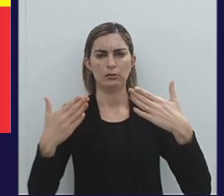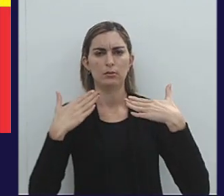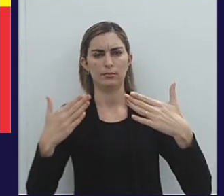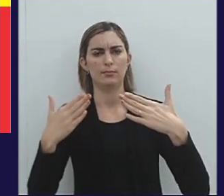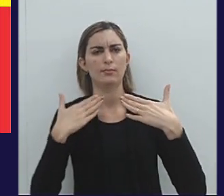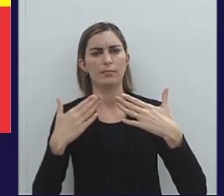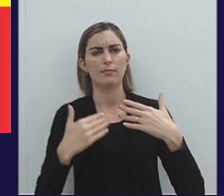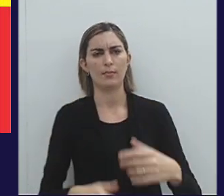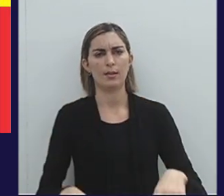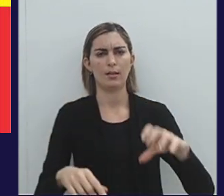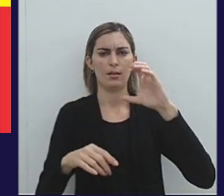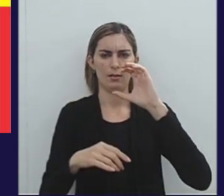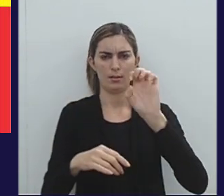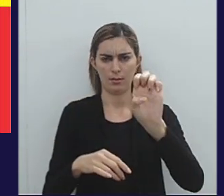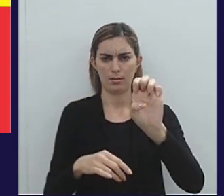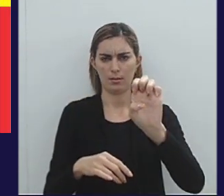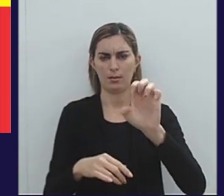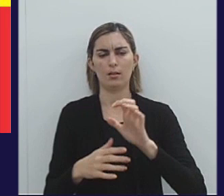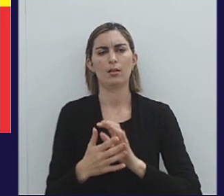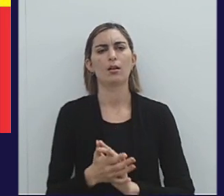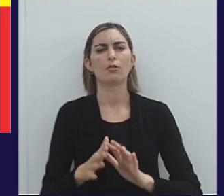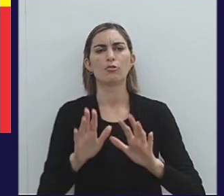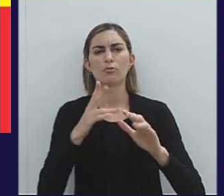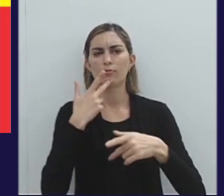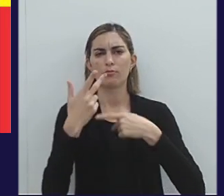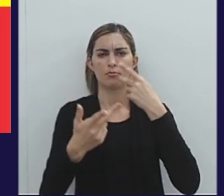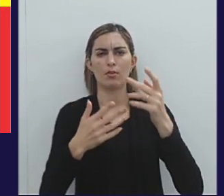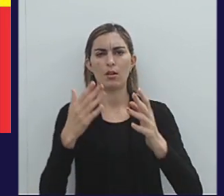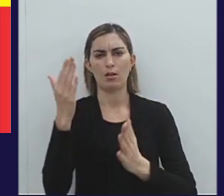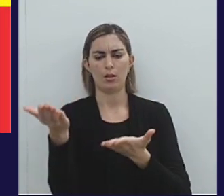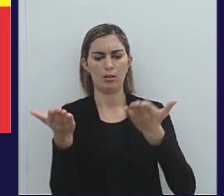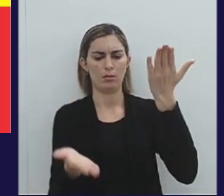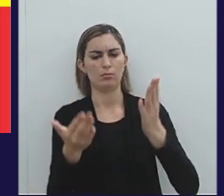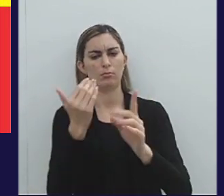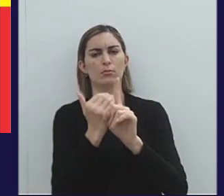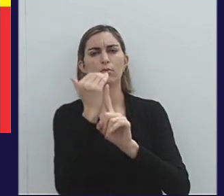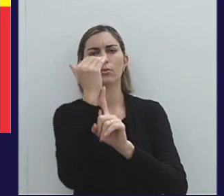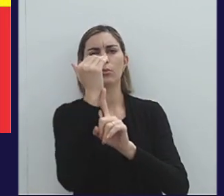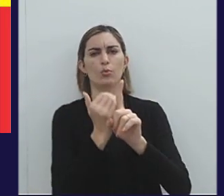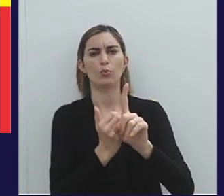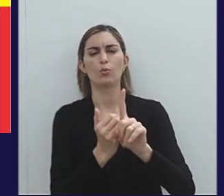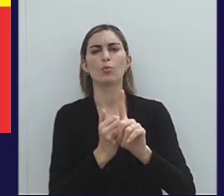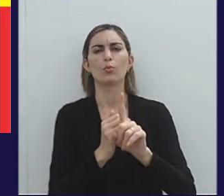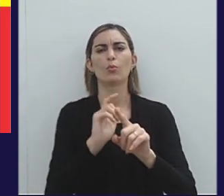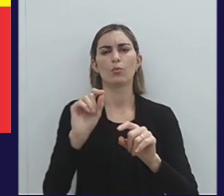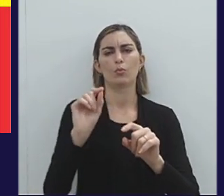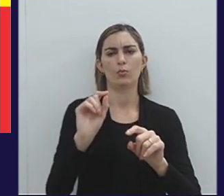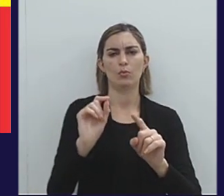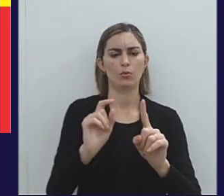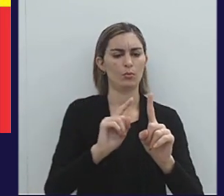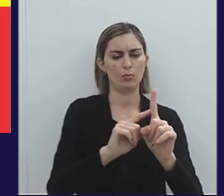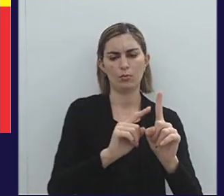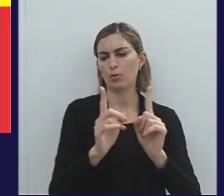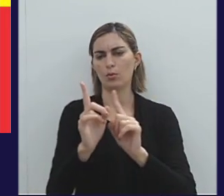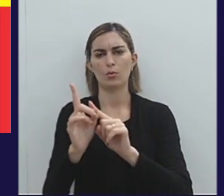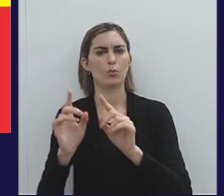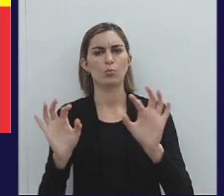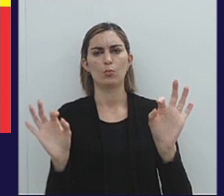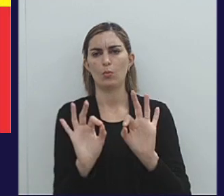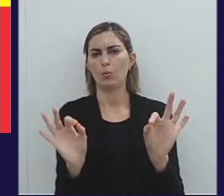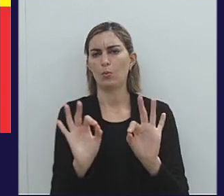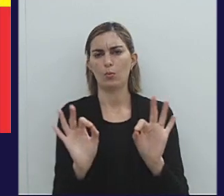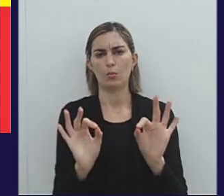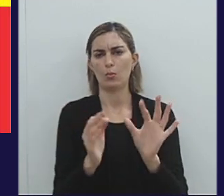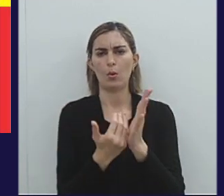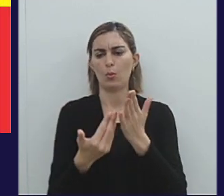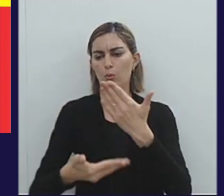calor. Letra E, chamamos de equilíbrio térmico a situação em que o corpo não